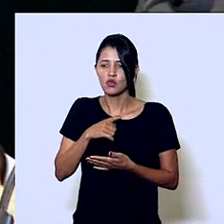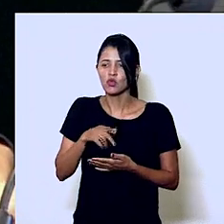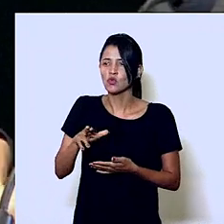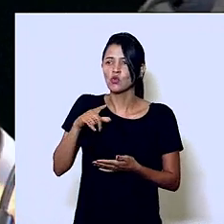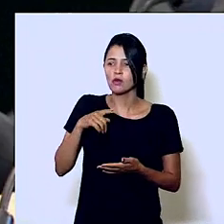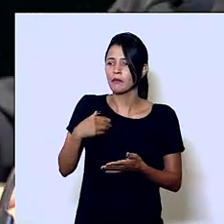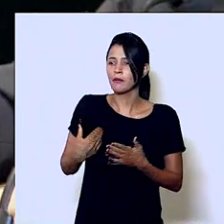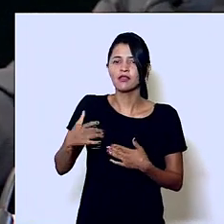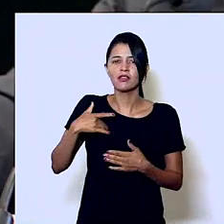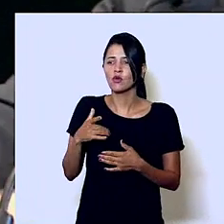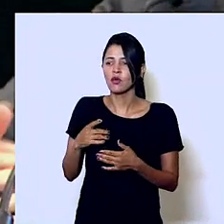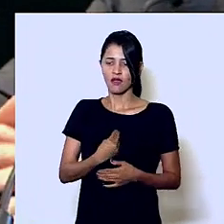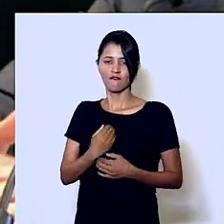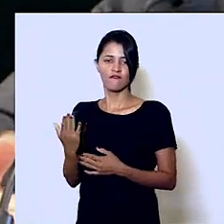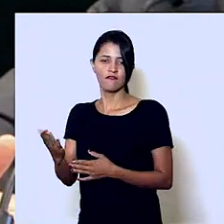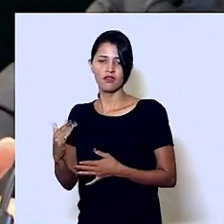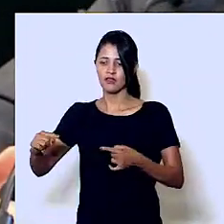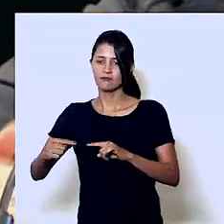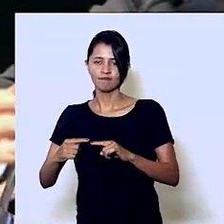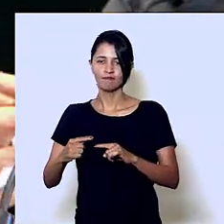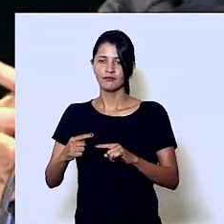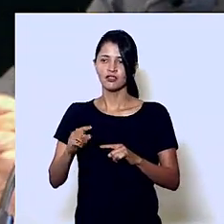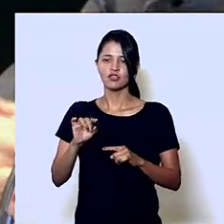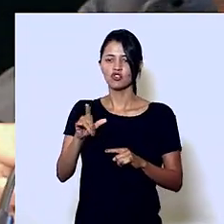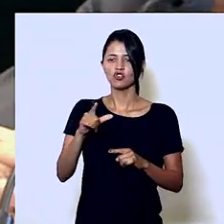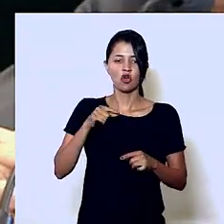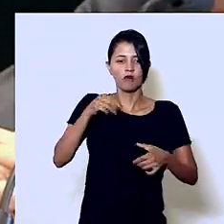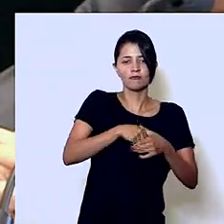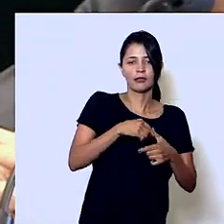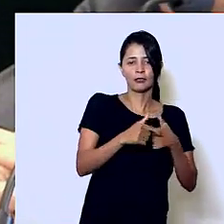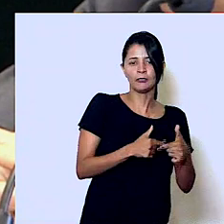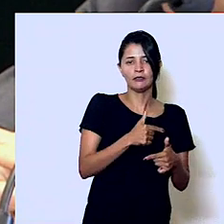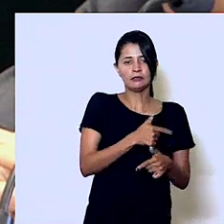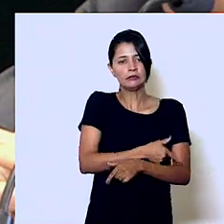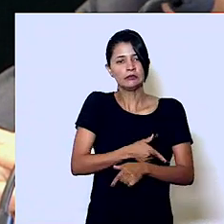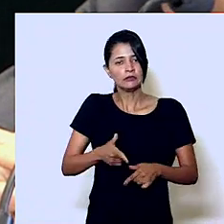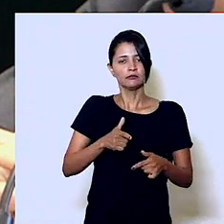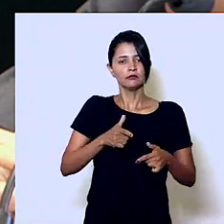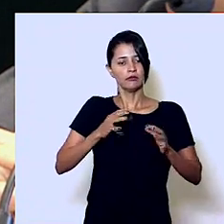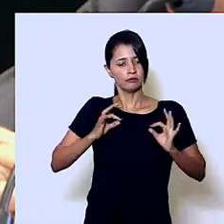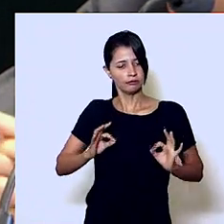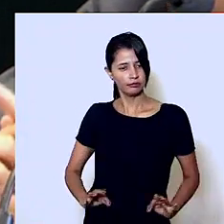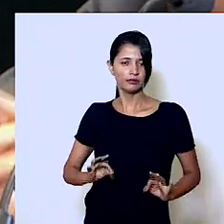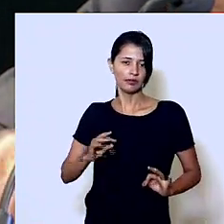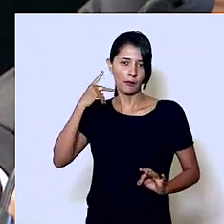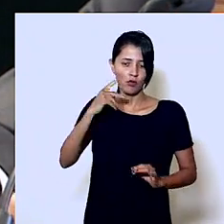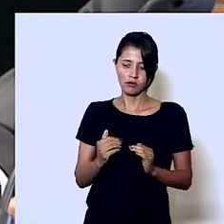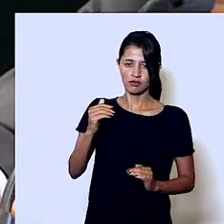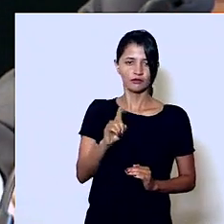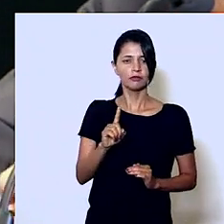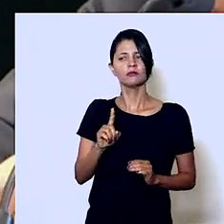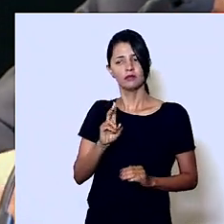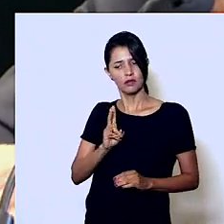só da liturgia da diplomacia e da alta política, e manteve essa característica